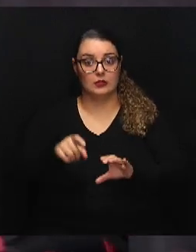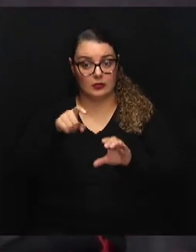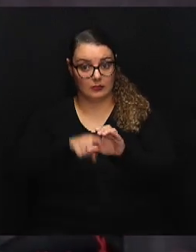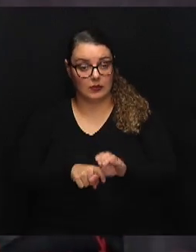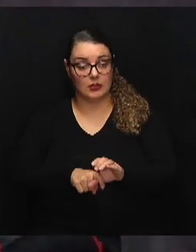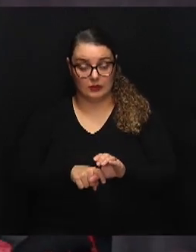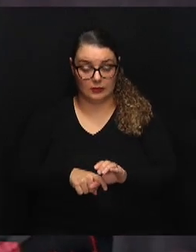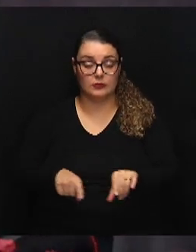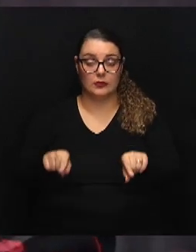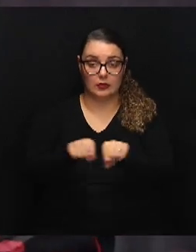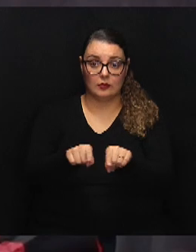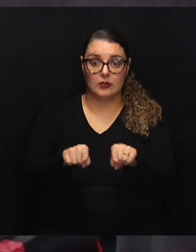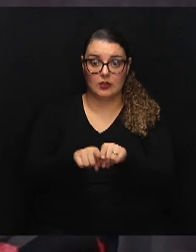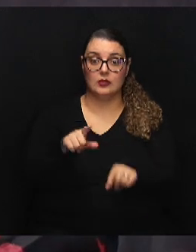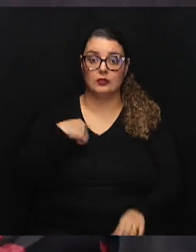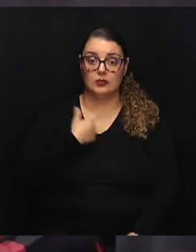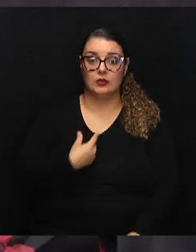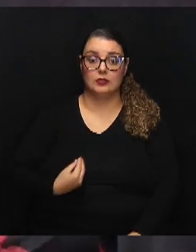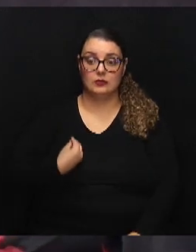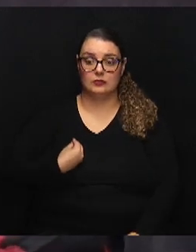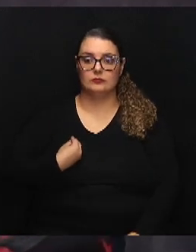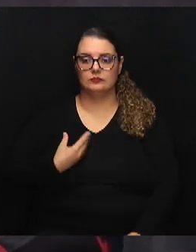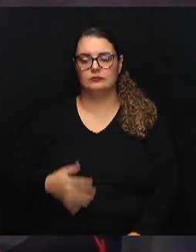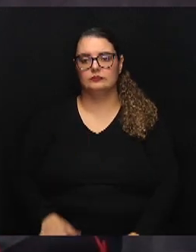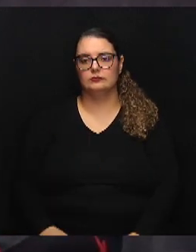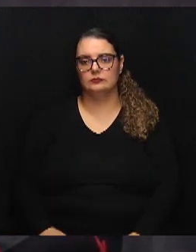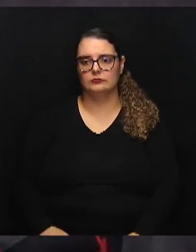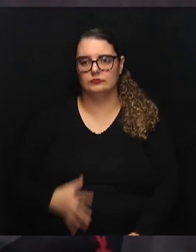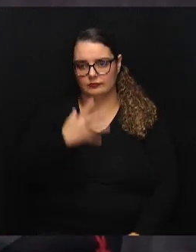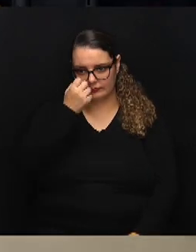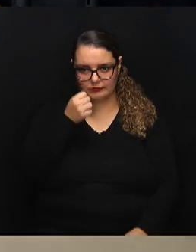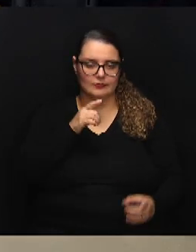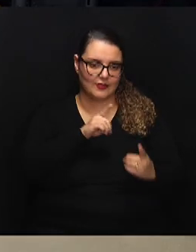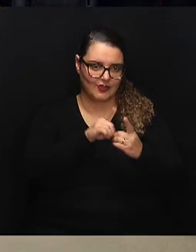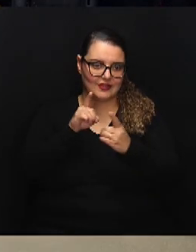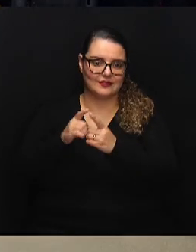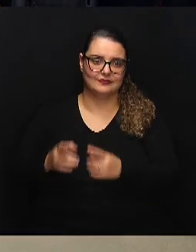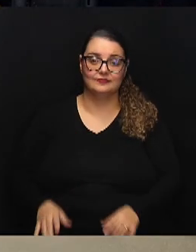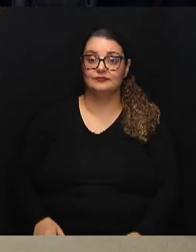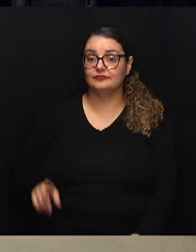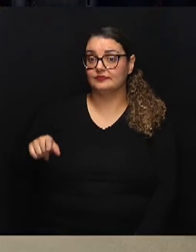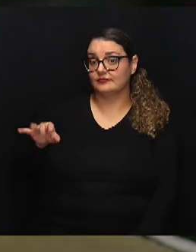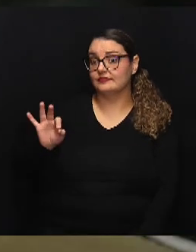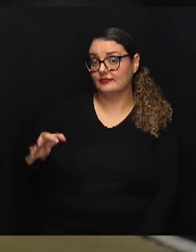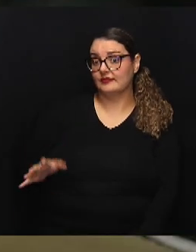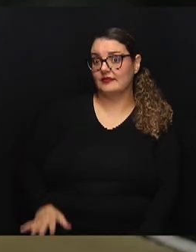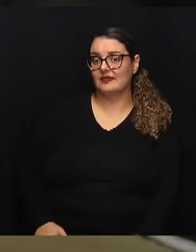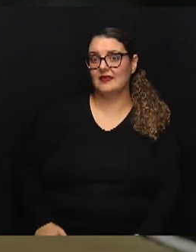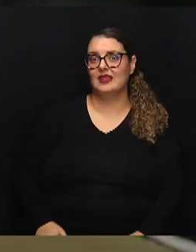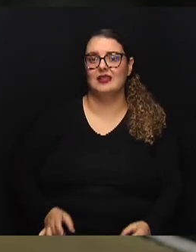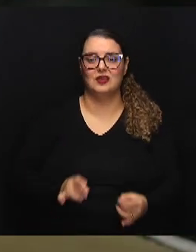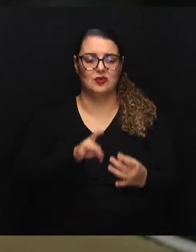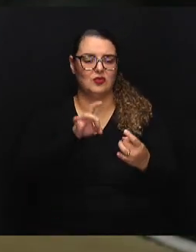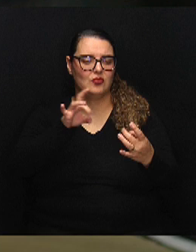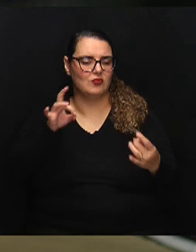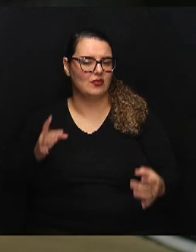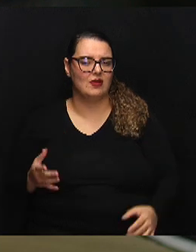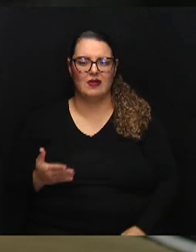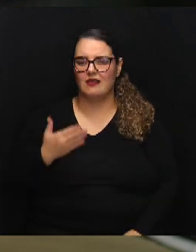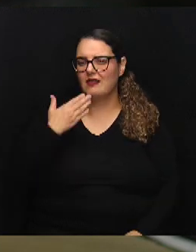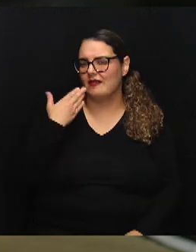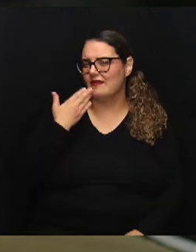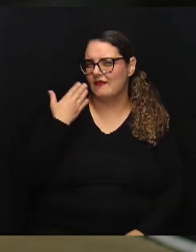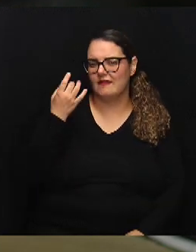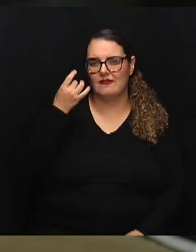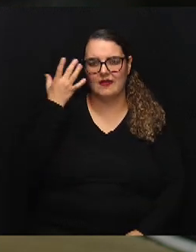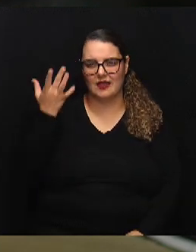que isso também a gente vive essa angústia nos atendimentos. Exatamente. Esse negócio de online facilitou muito, eu